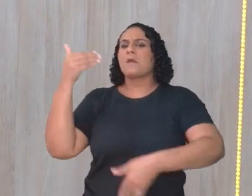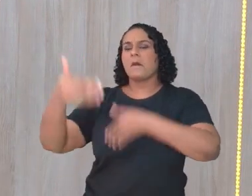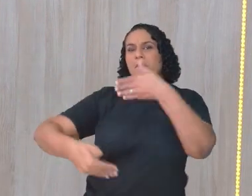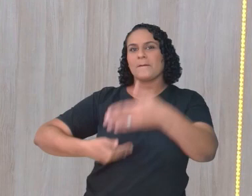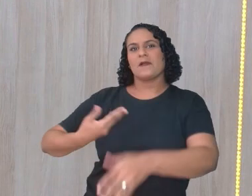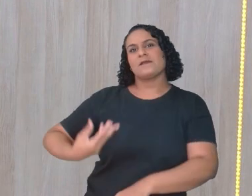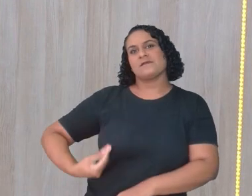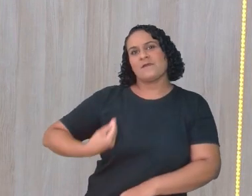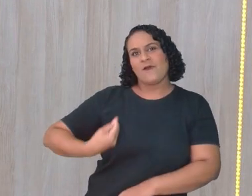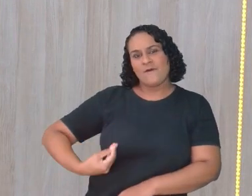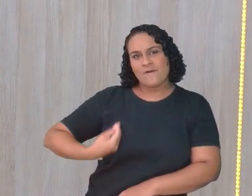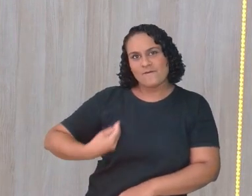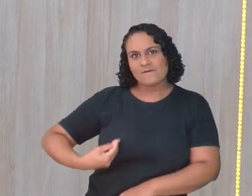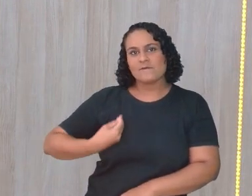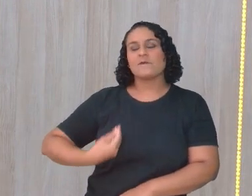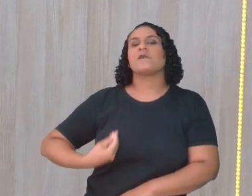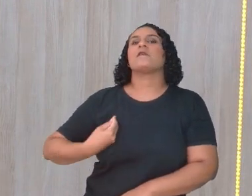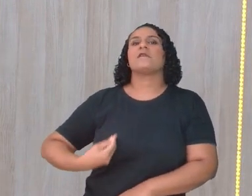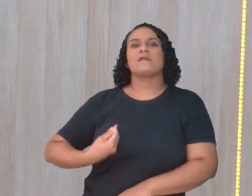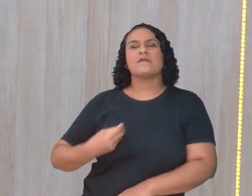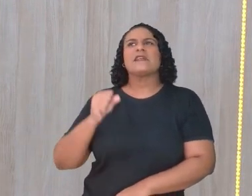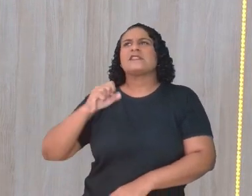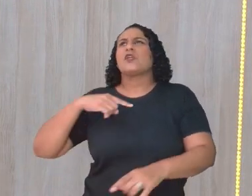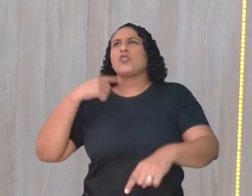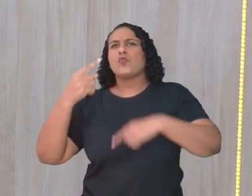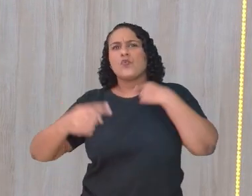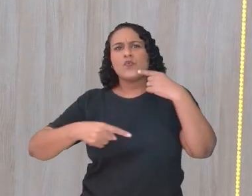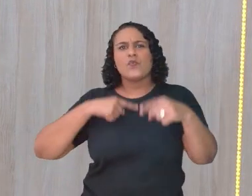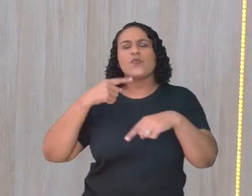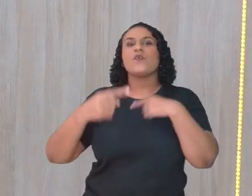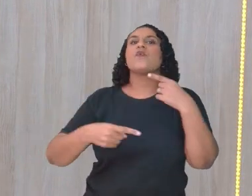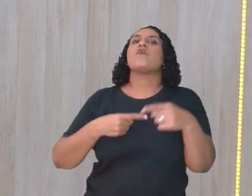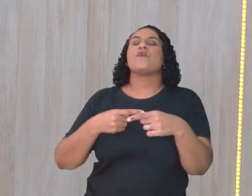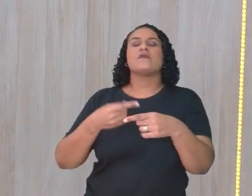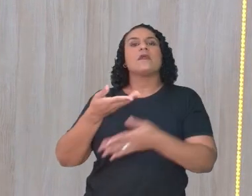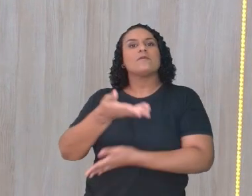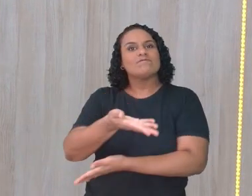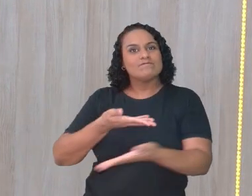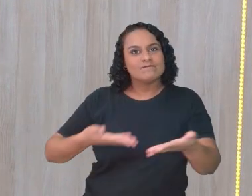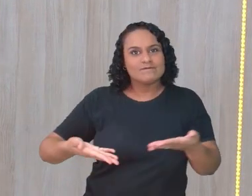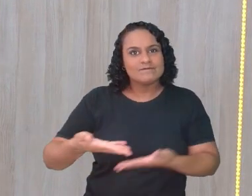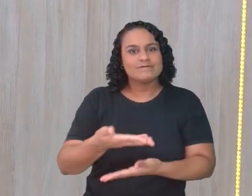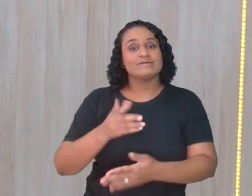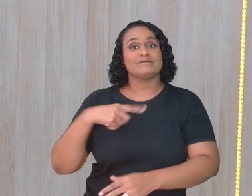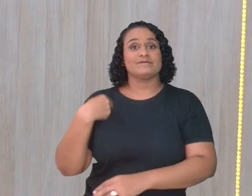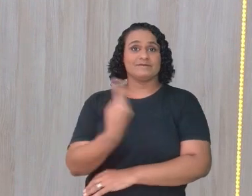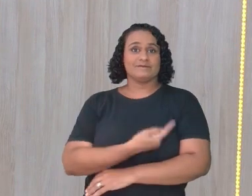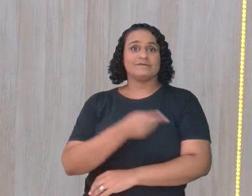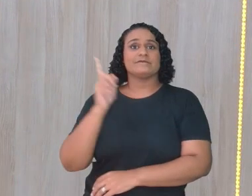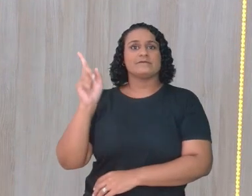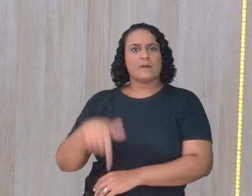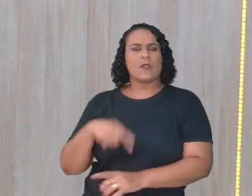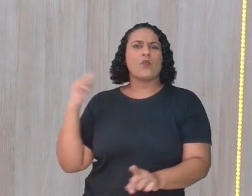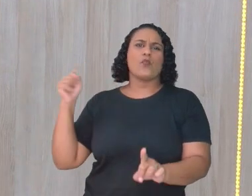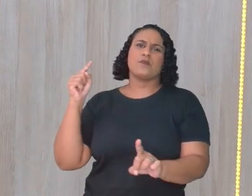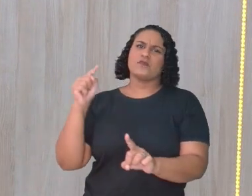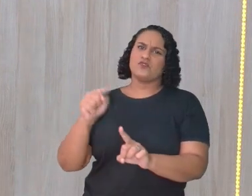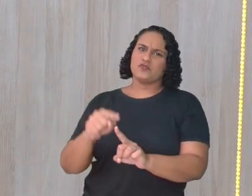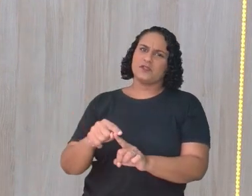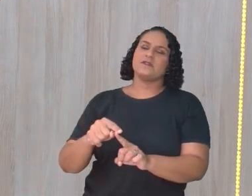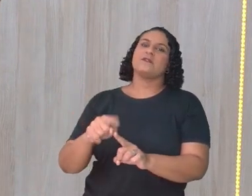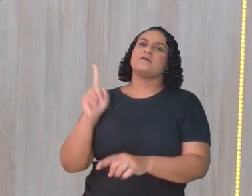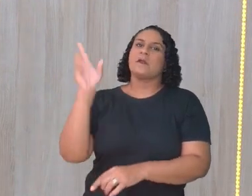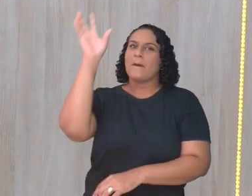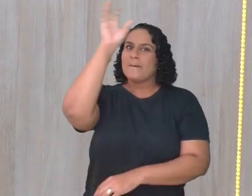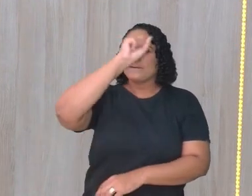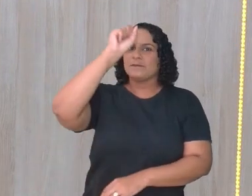Que vocês possam participar da nossa aula, tirando dúvidas, participando, interagindo conosco, que este é o nosso grande objetivo, que é a